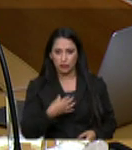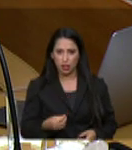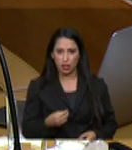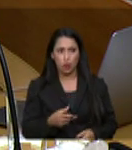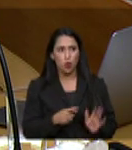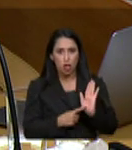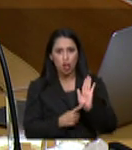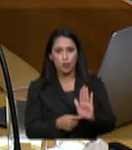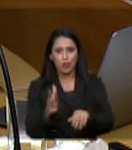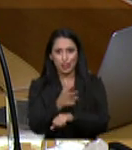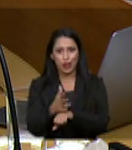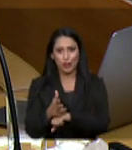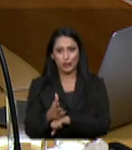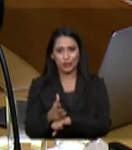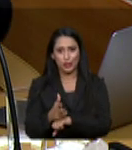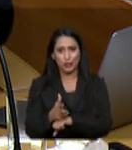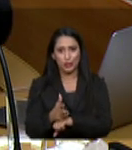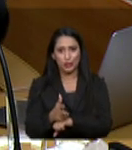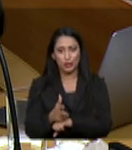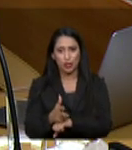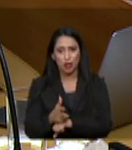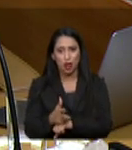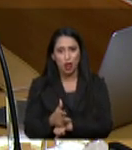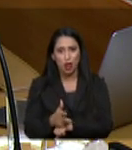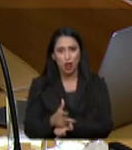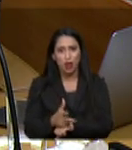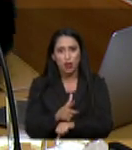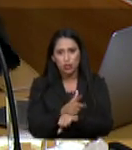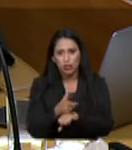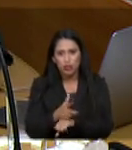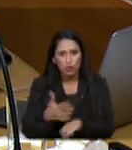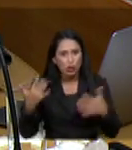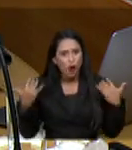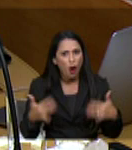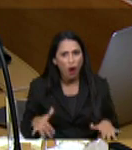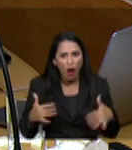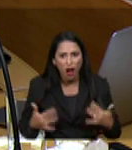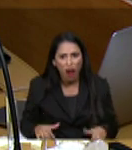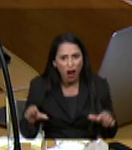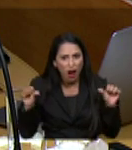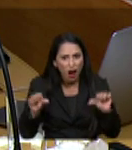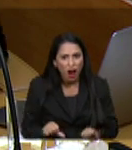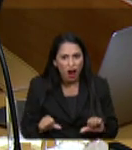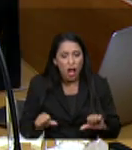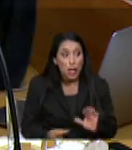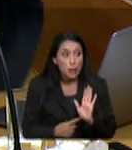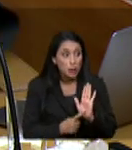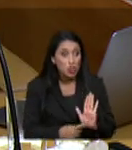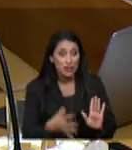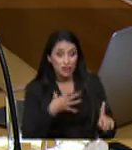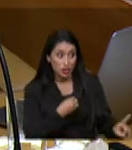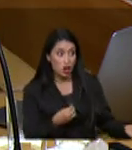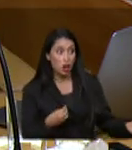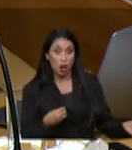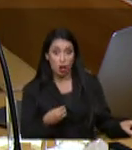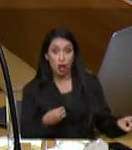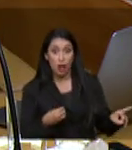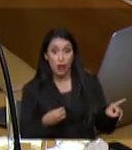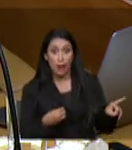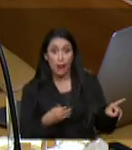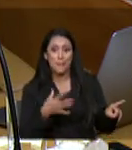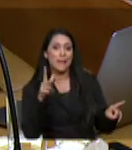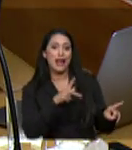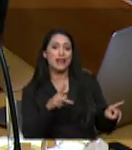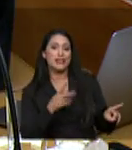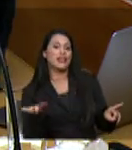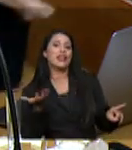os vídeos e o pavorosos vídeos em seguida dizer por seus filhos Esse é o país que nós